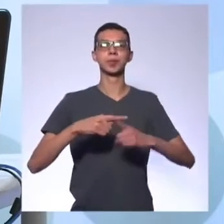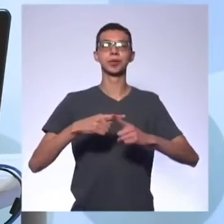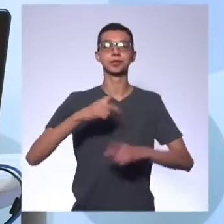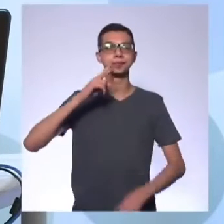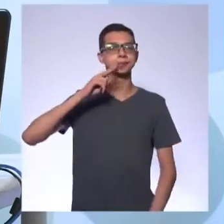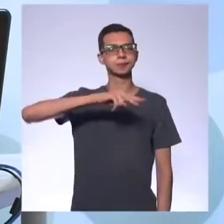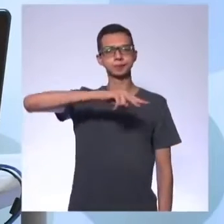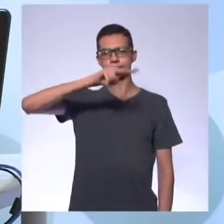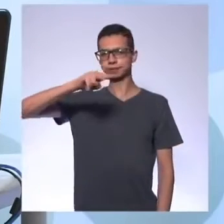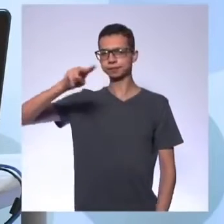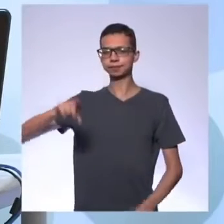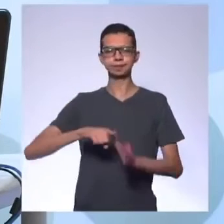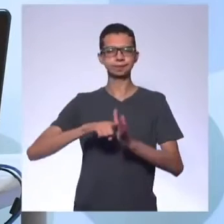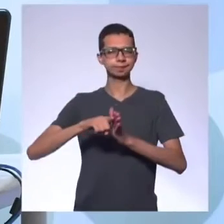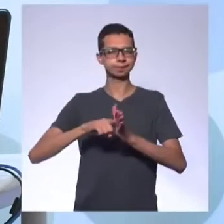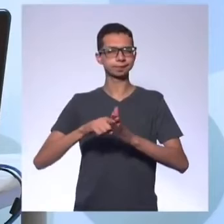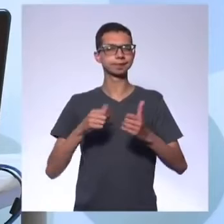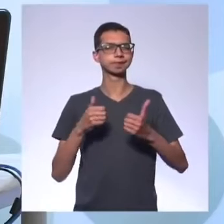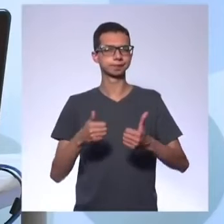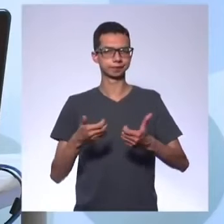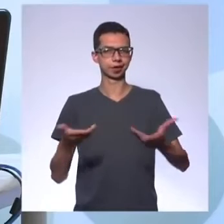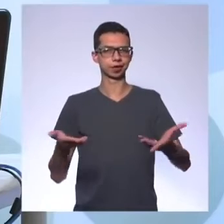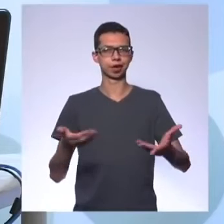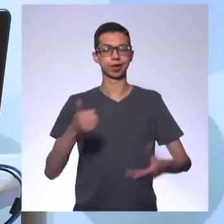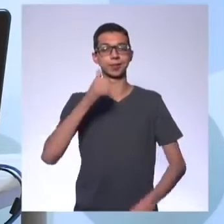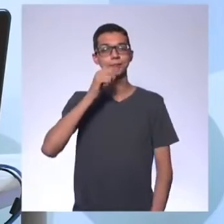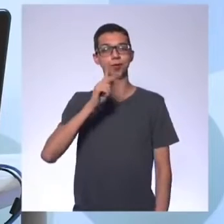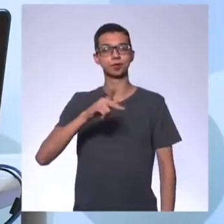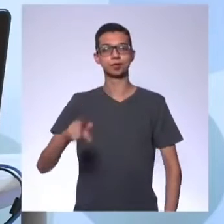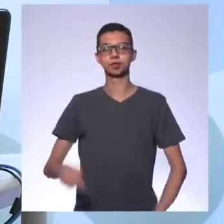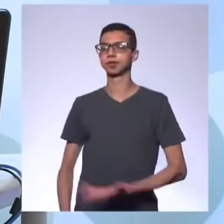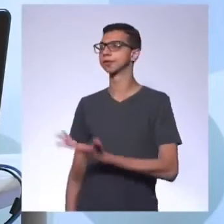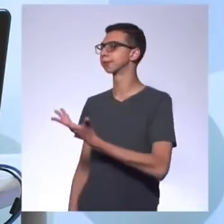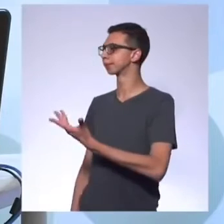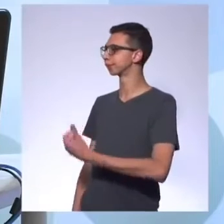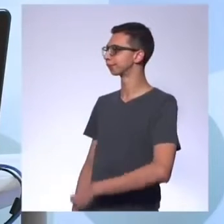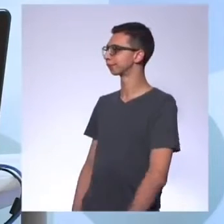sondagem juntamente com vocês. Agora é com a professora Andréia.